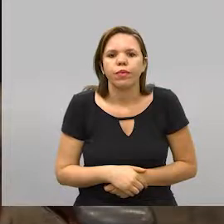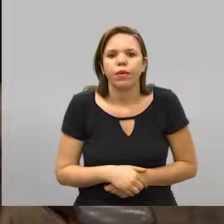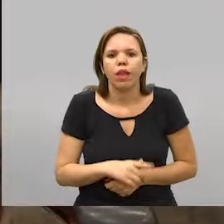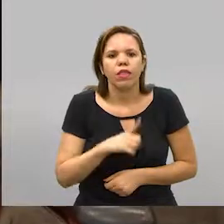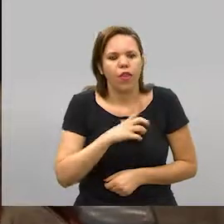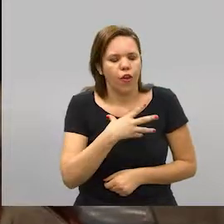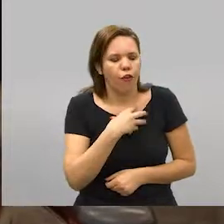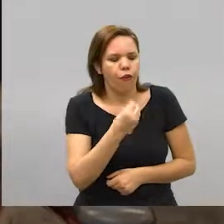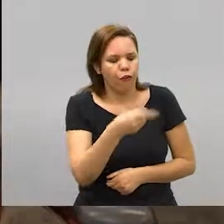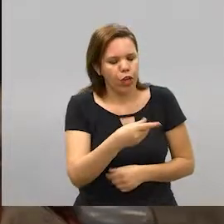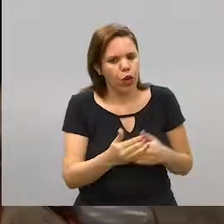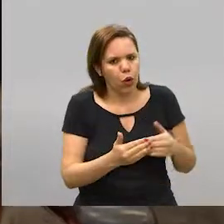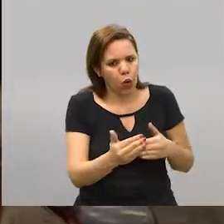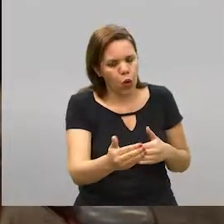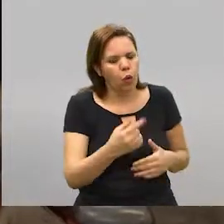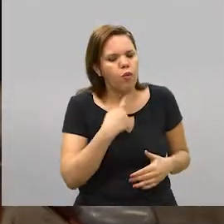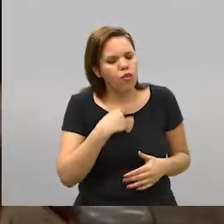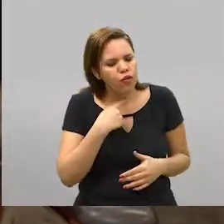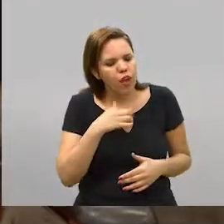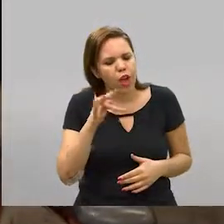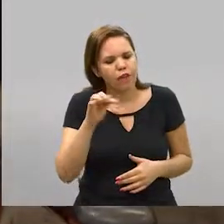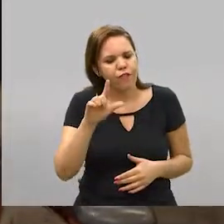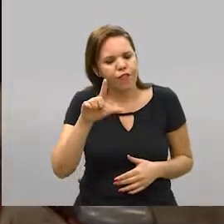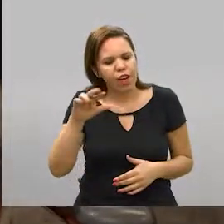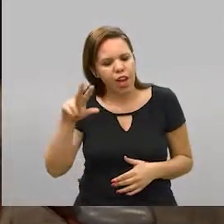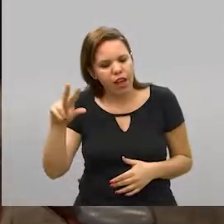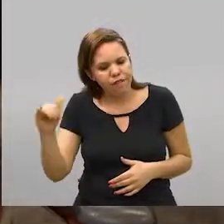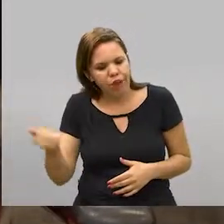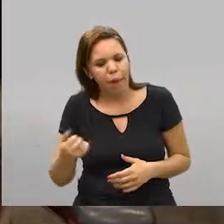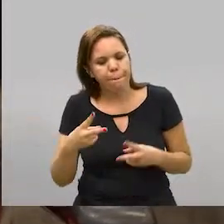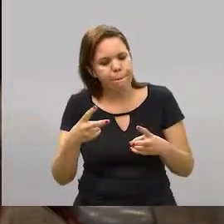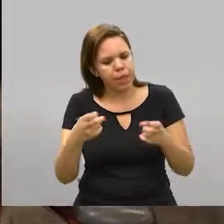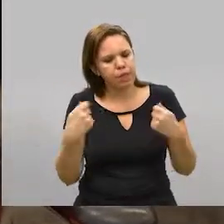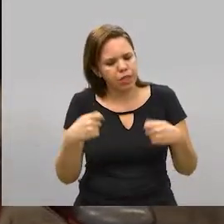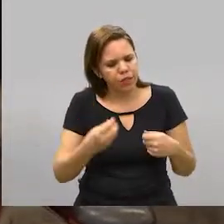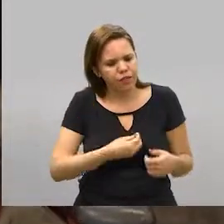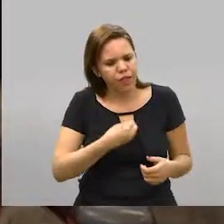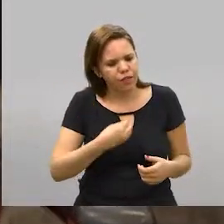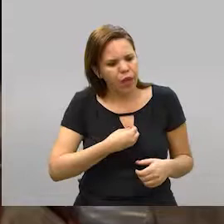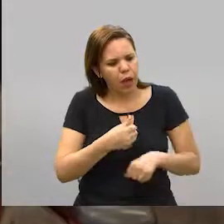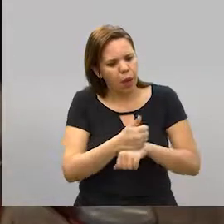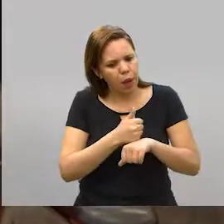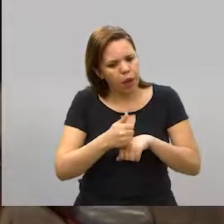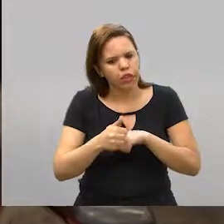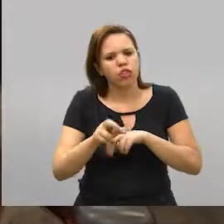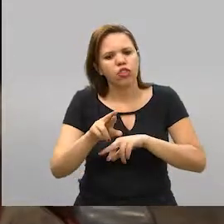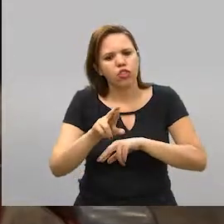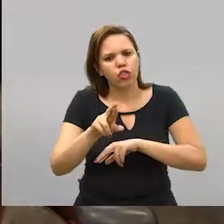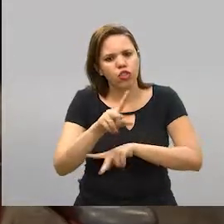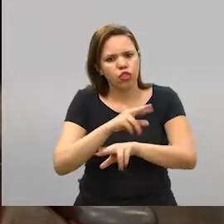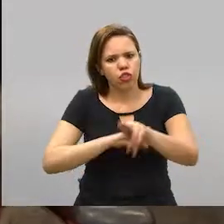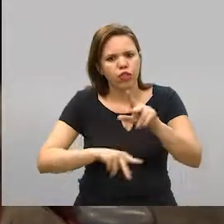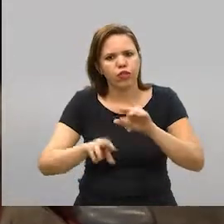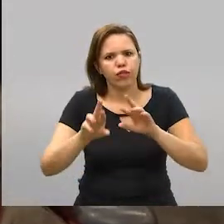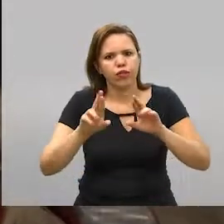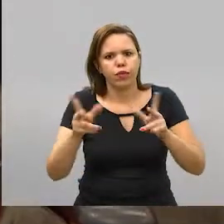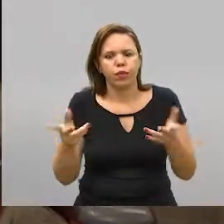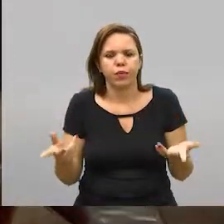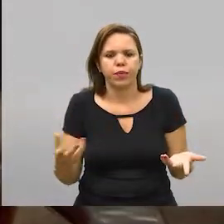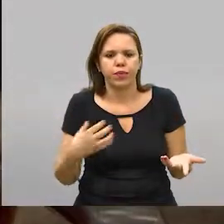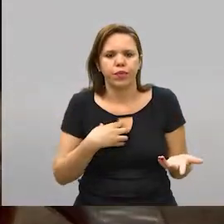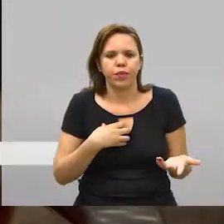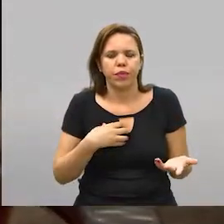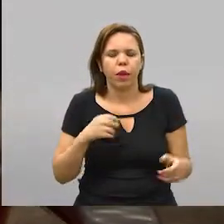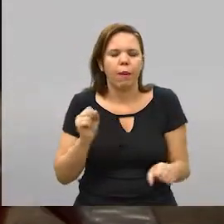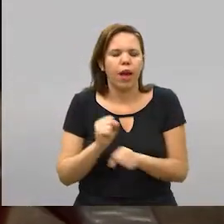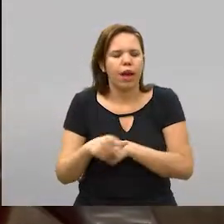A maternidade foi o ponto de partida para que a Flávia percebesse que deveria viver a profissão de uma nova forma.